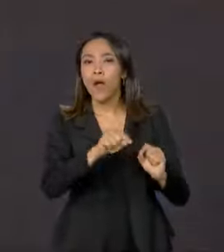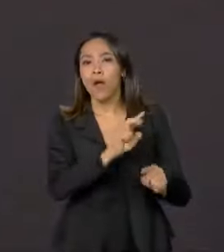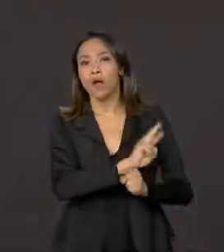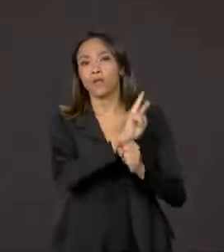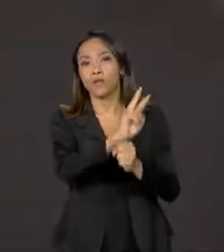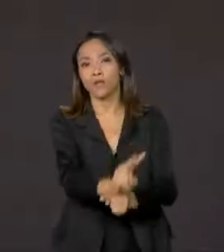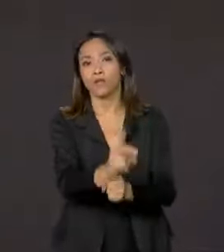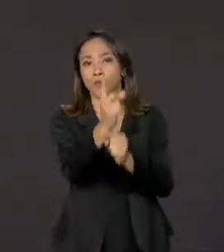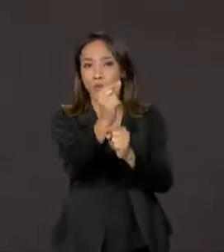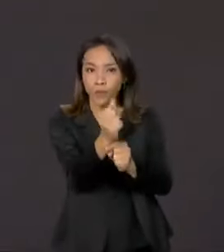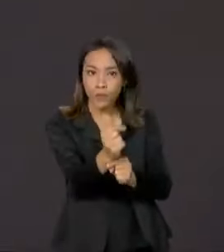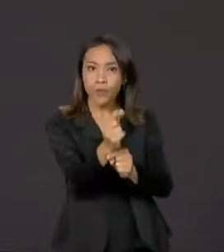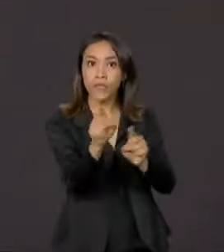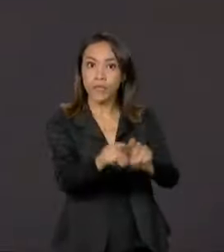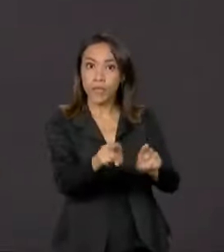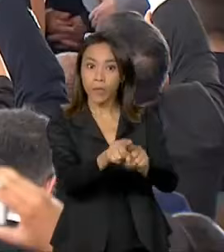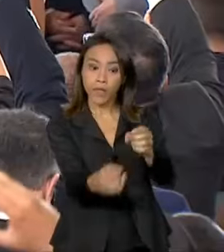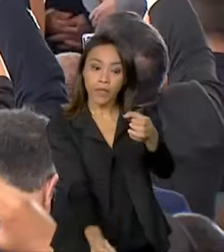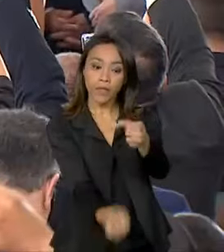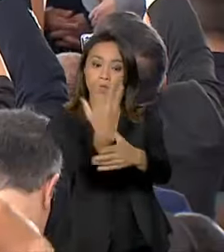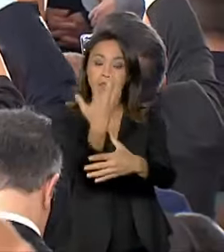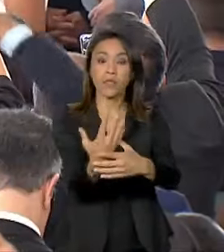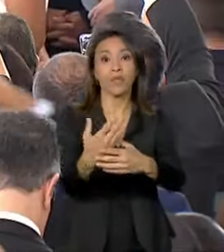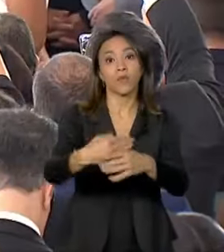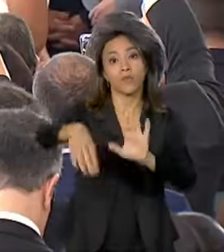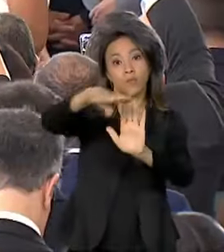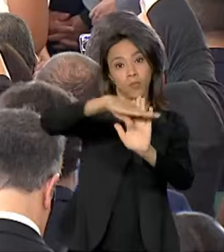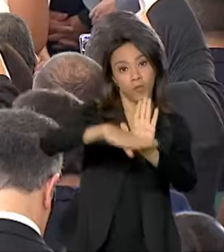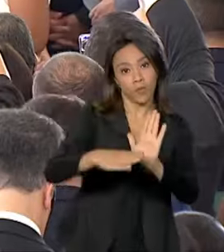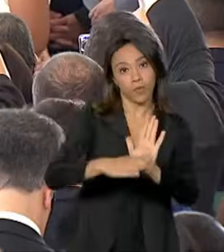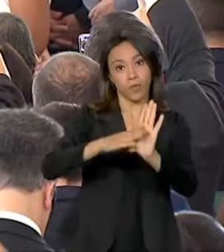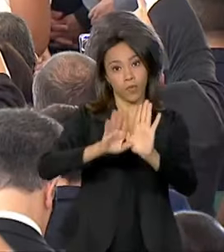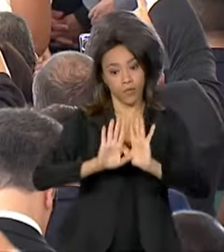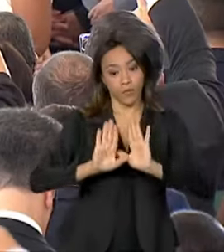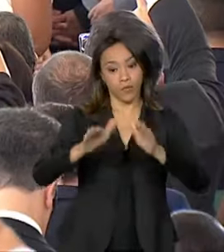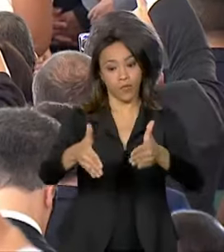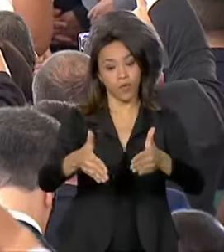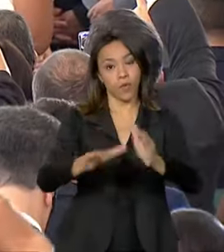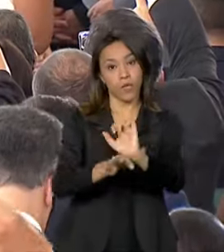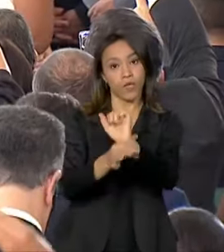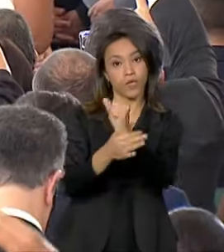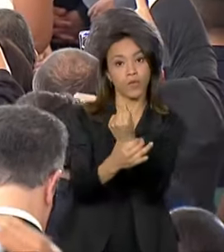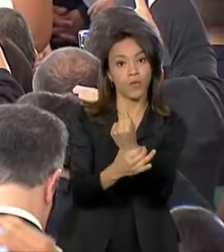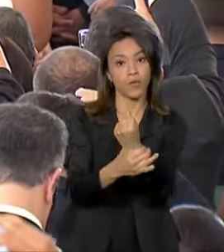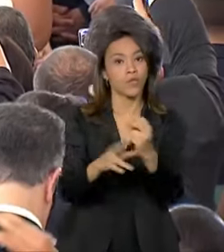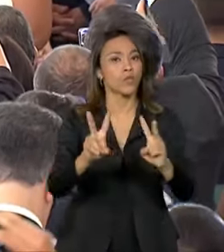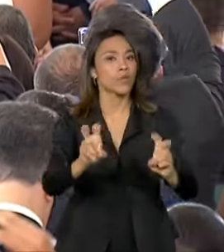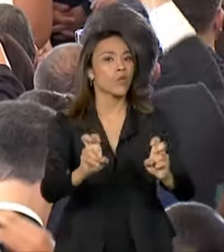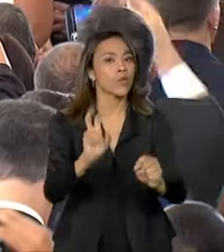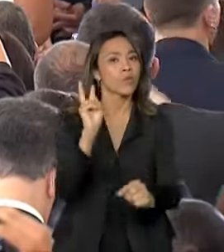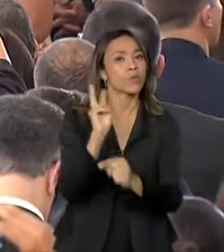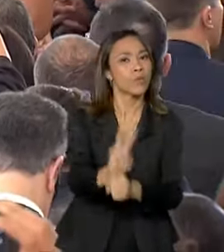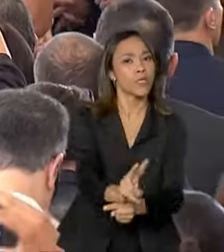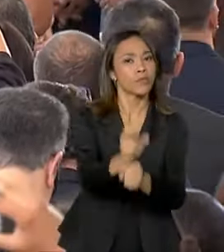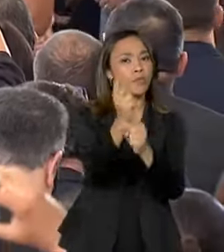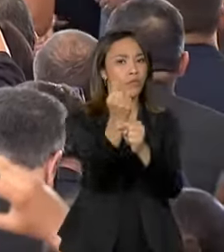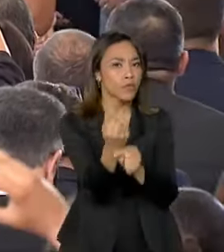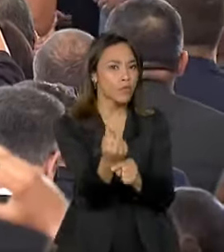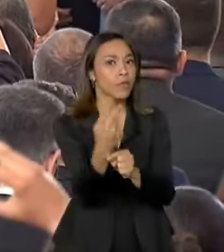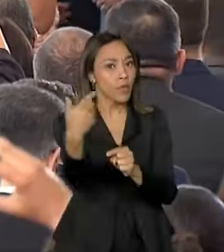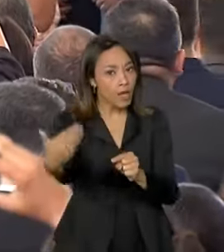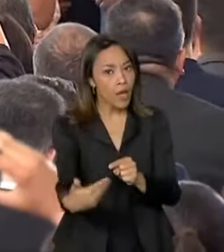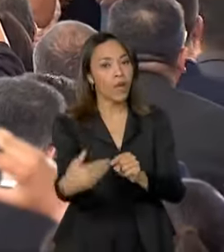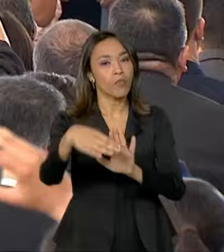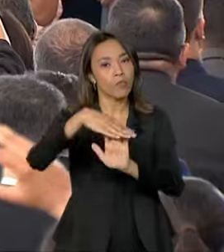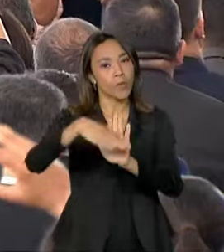a implementação de programa específico de garantia a operações de crédito no Programa Nacional